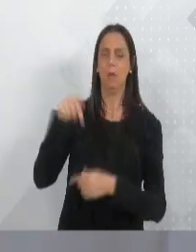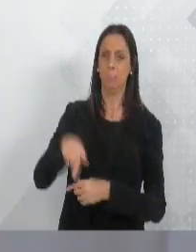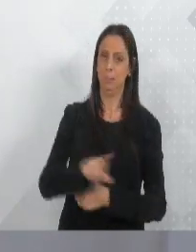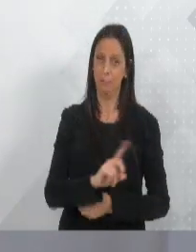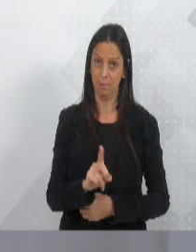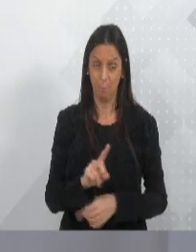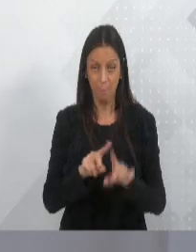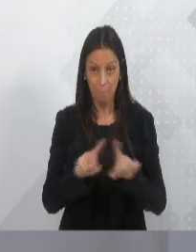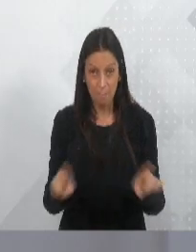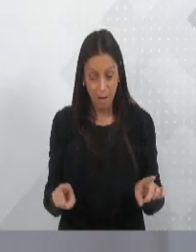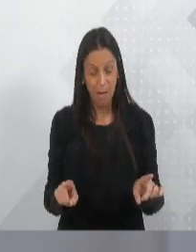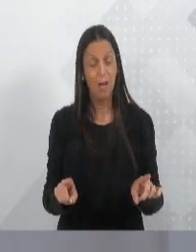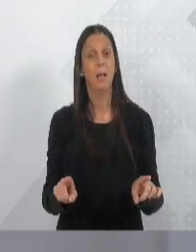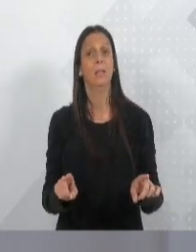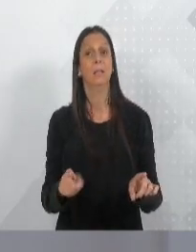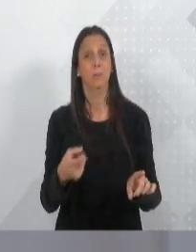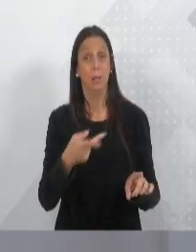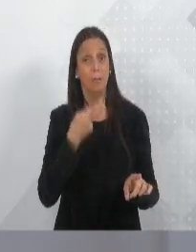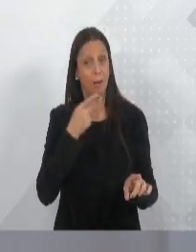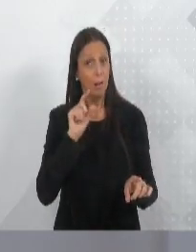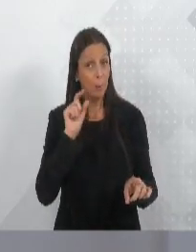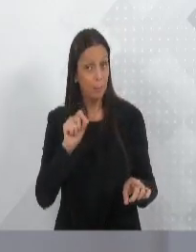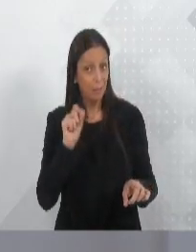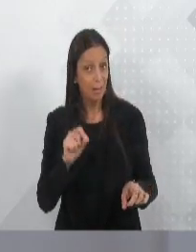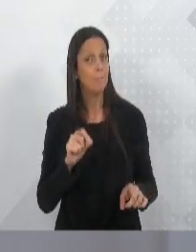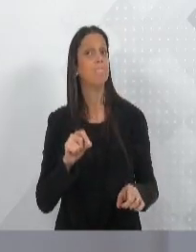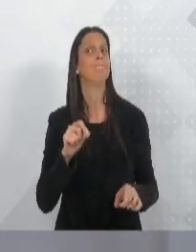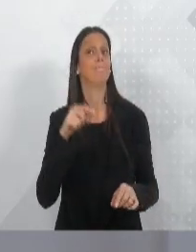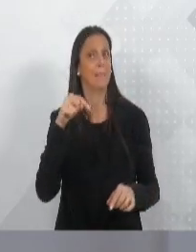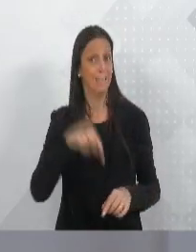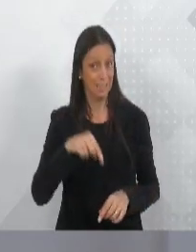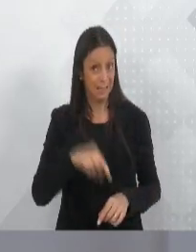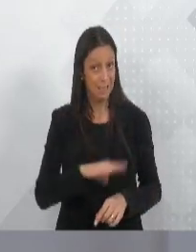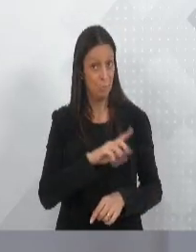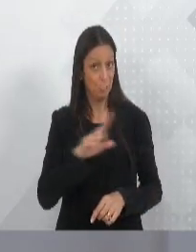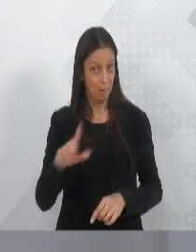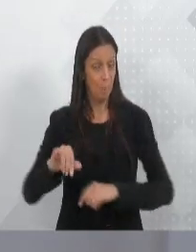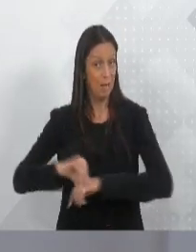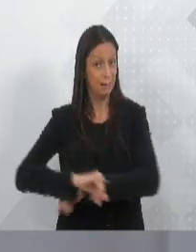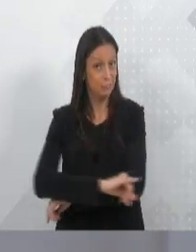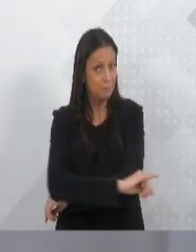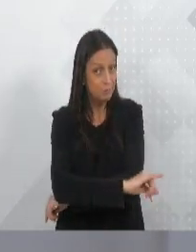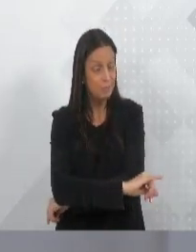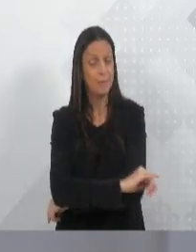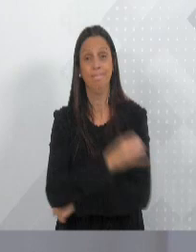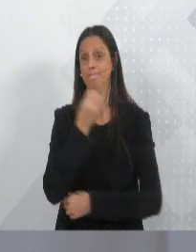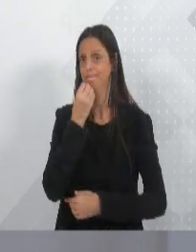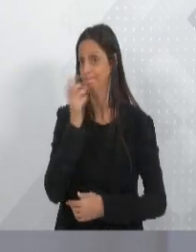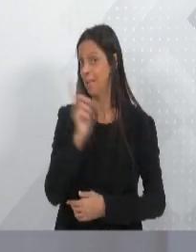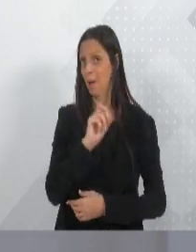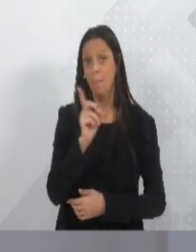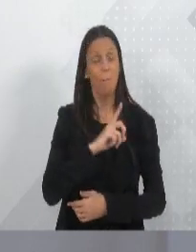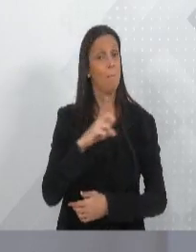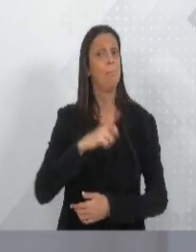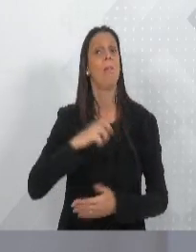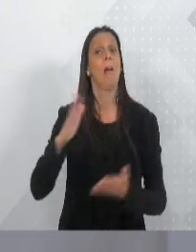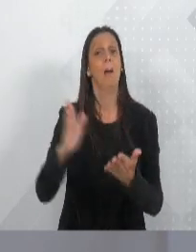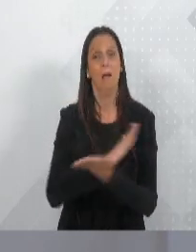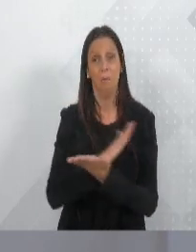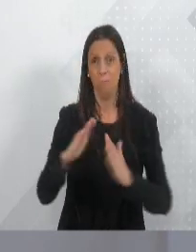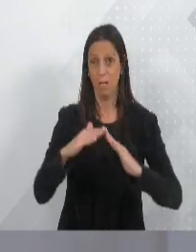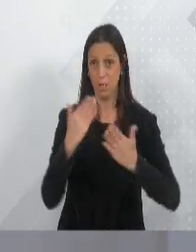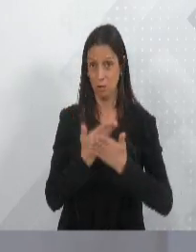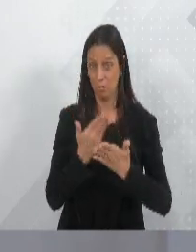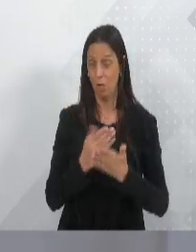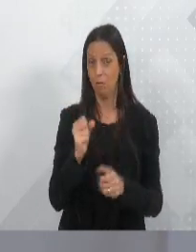deveria infelizmente nas regiões diversas da cidade de Blumenau muro baixo acessível como eu falei há pouco